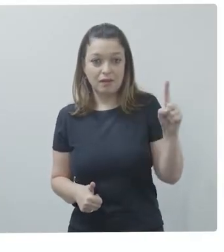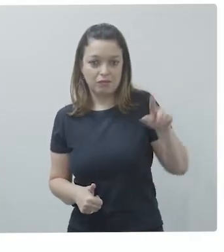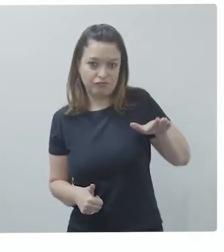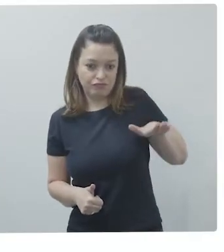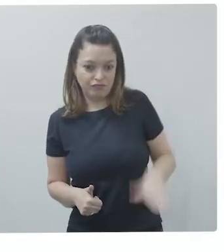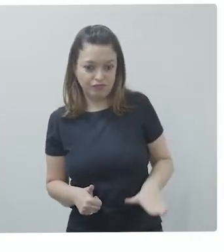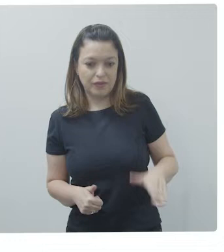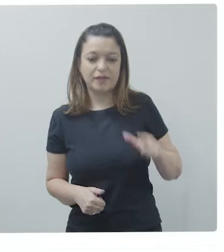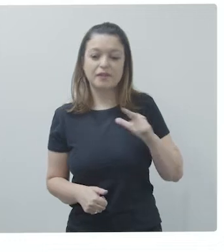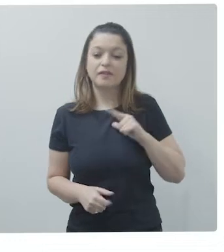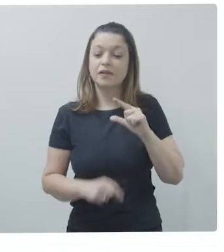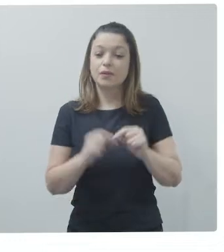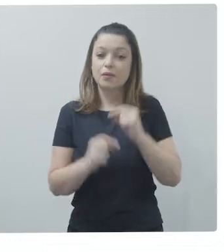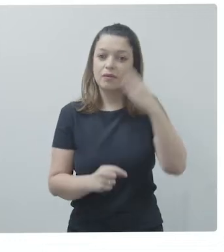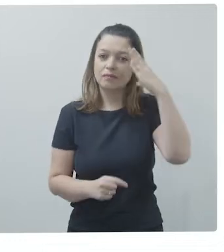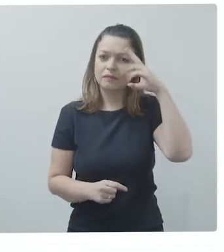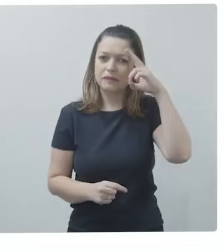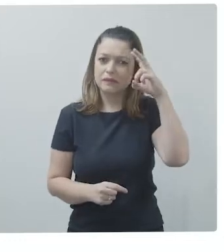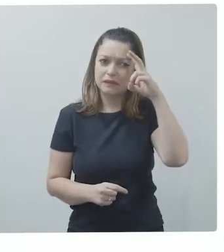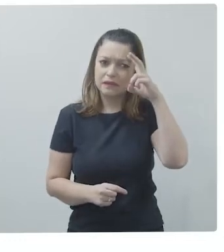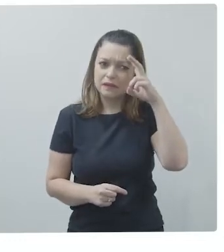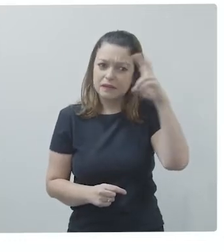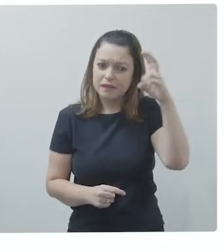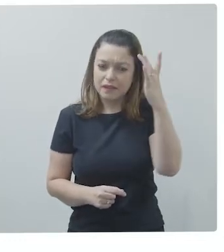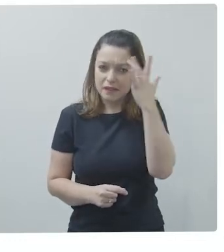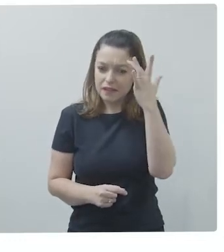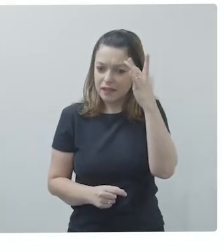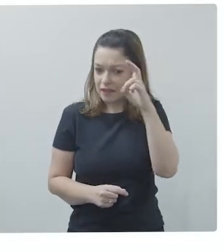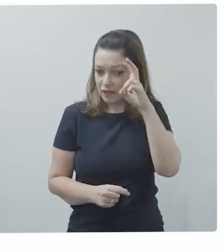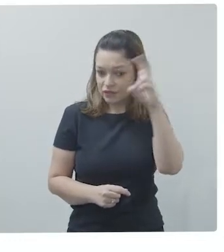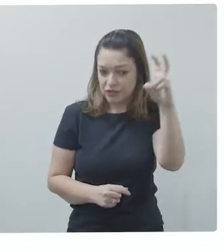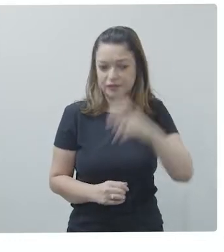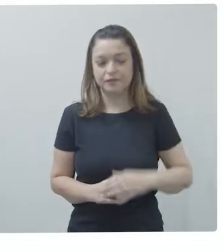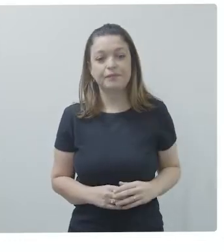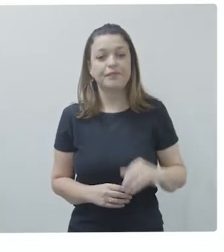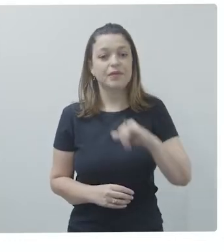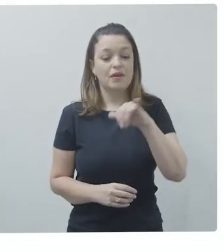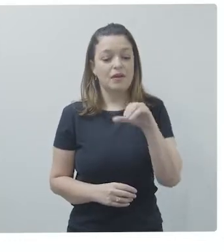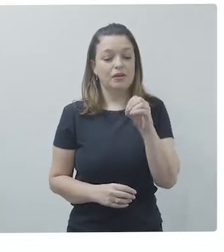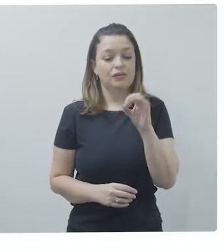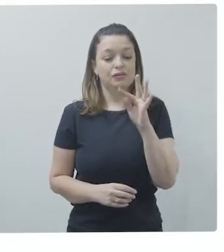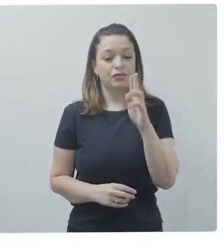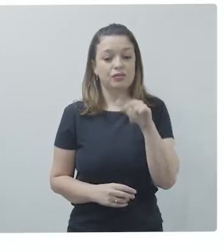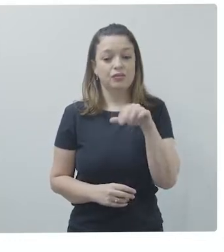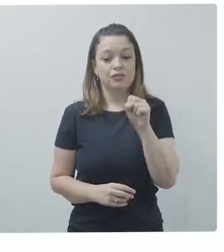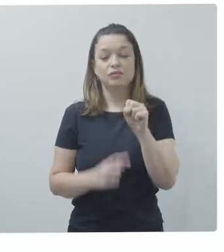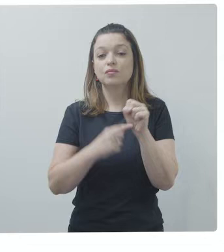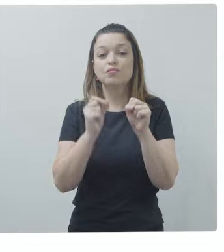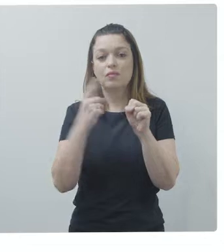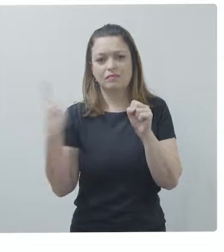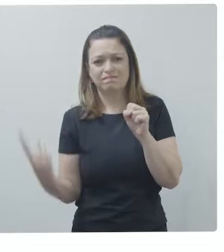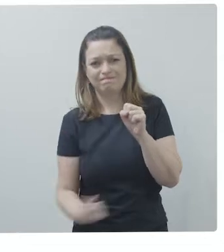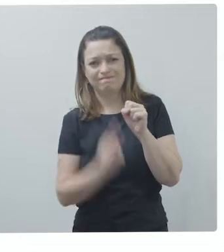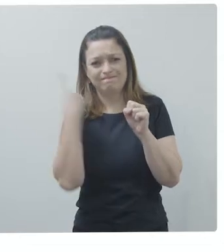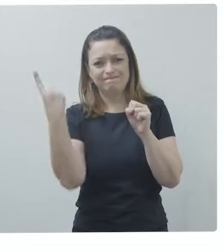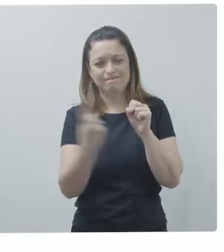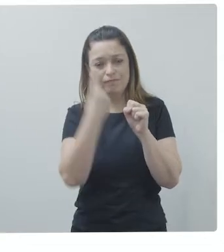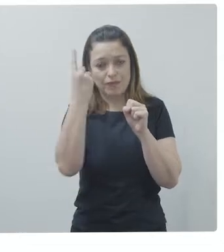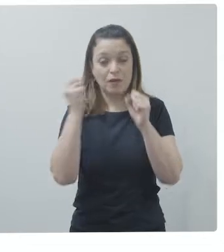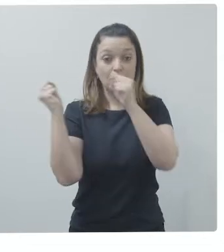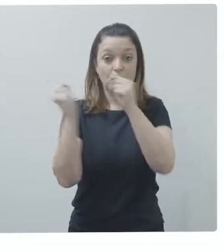possuíam elevada inteligência. Olha que bacana. Os jotuns, gigantes que tinham poderes